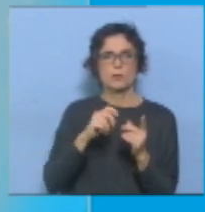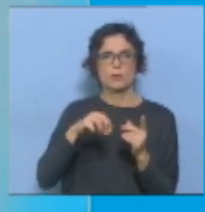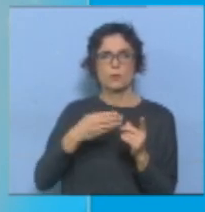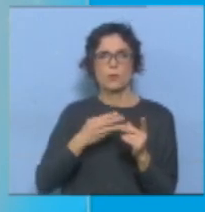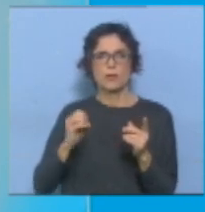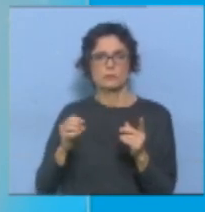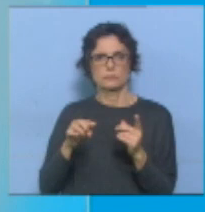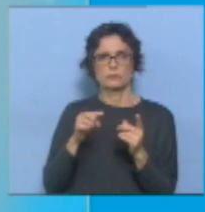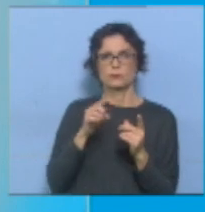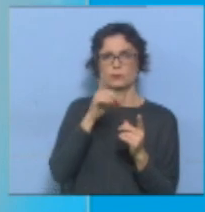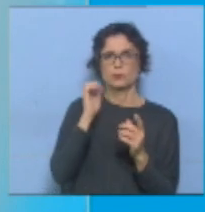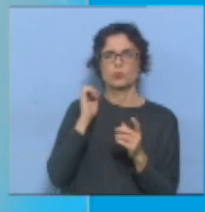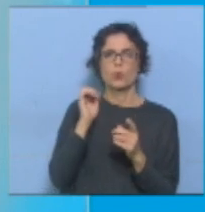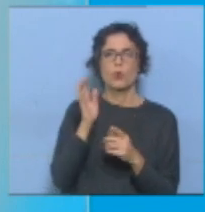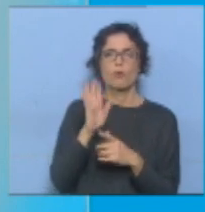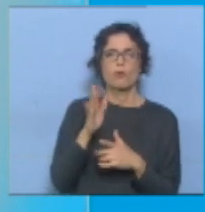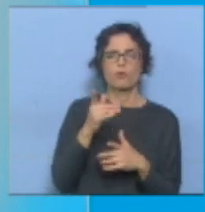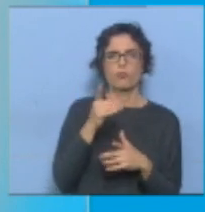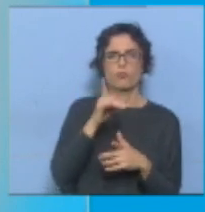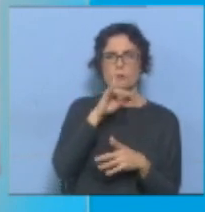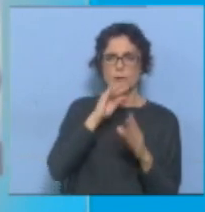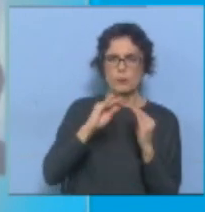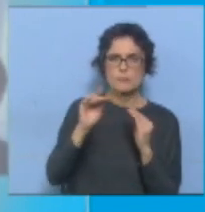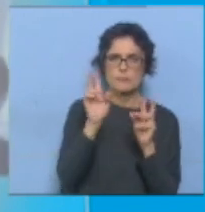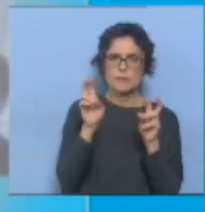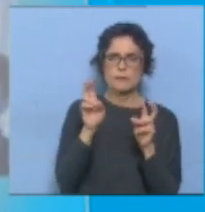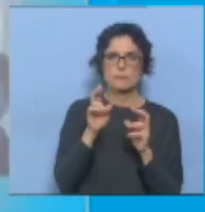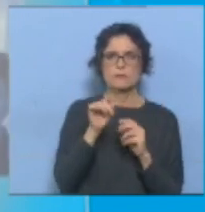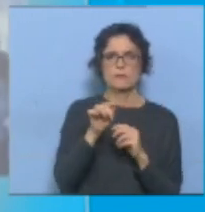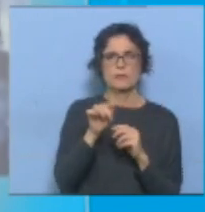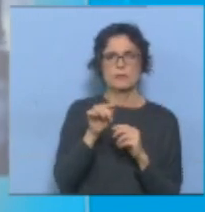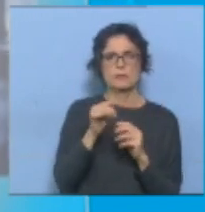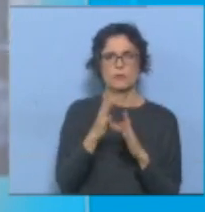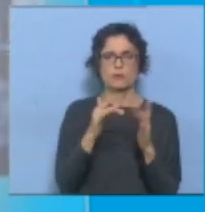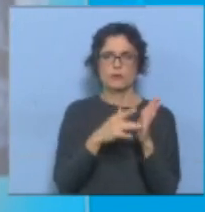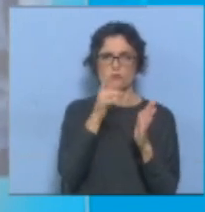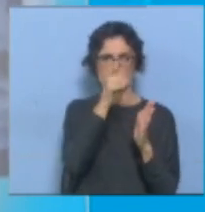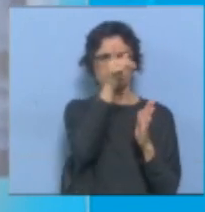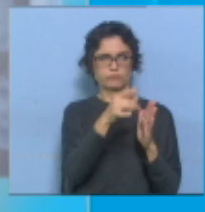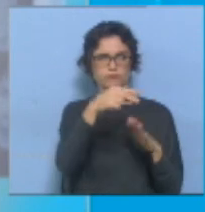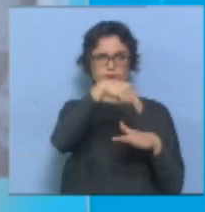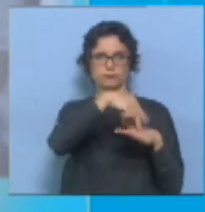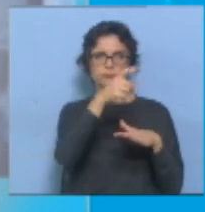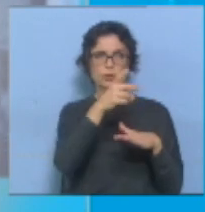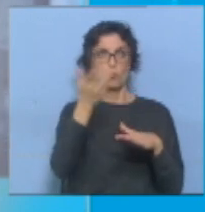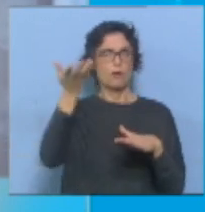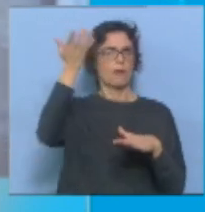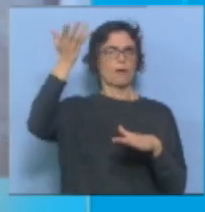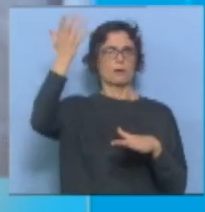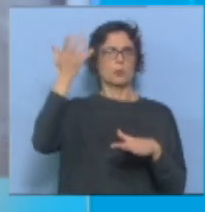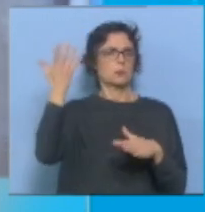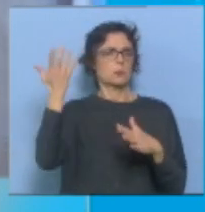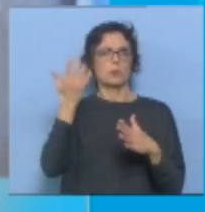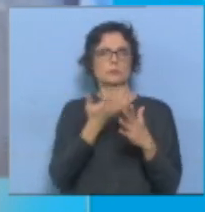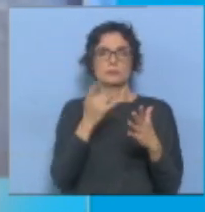agora o filme, ou O Samurai, que também está em português, apresenta sempre um Jesus, não um Cristo glorioso, espetacular,